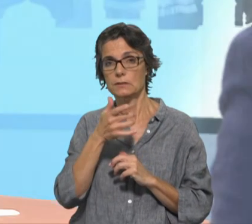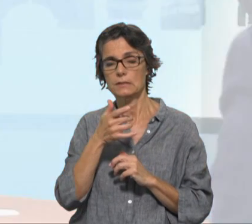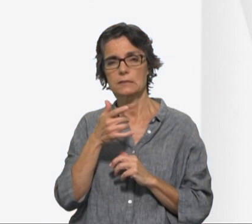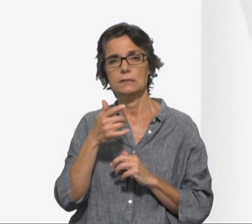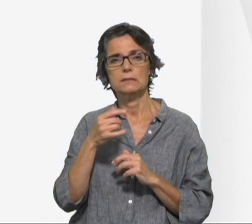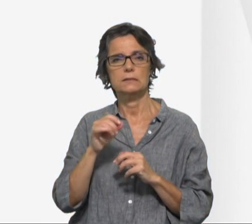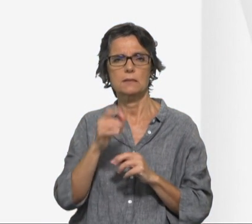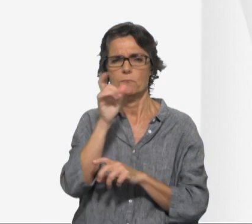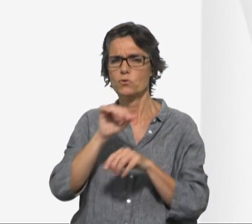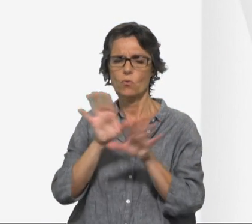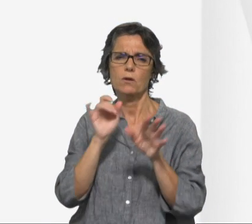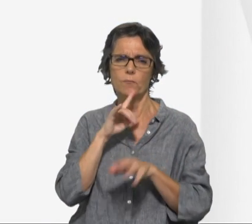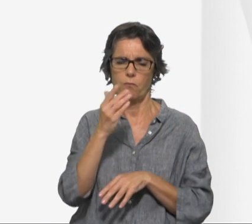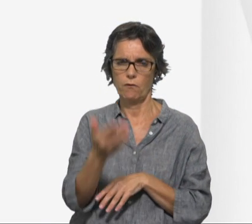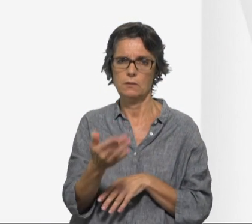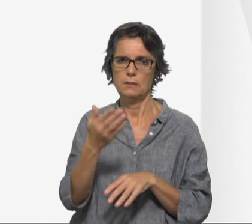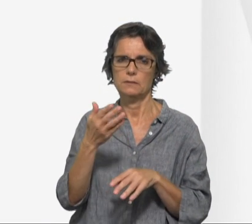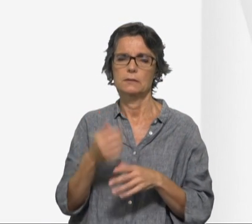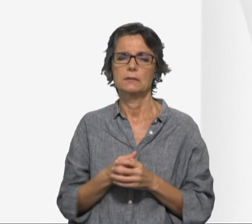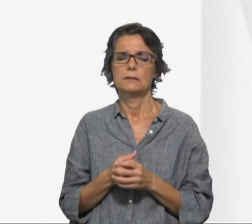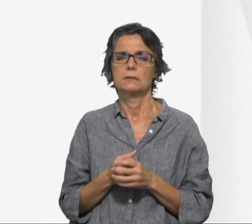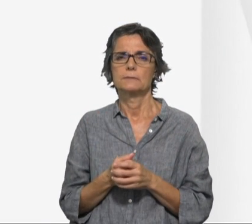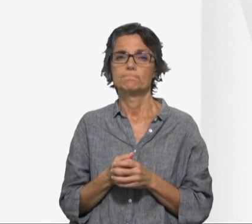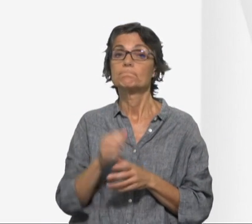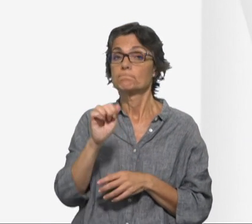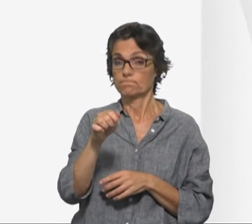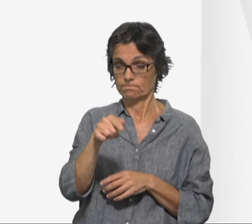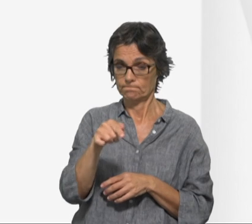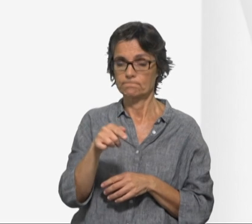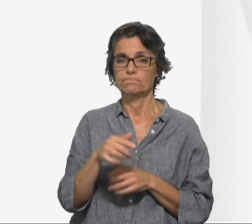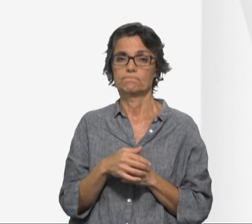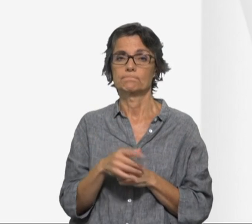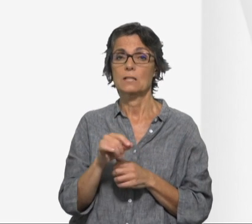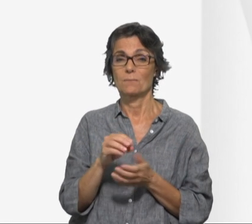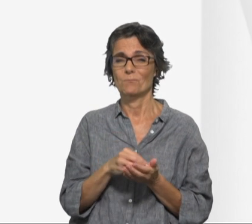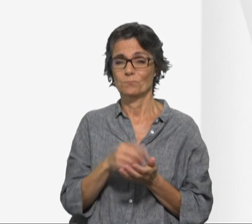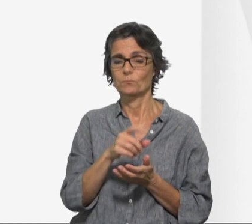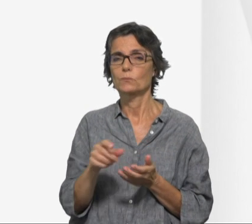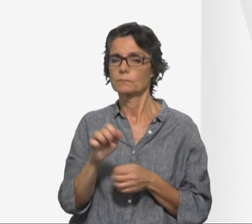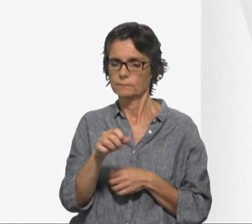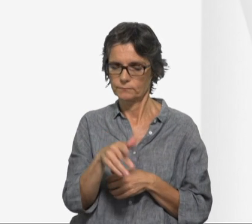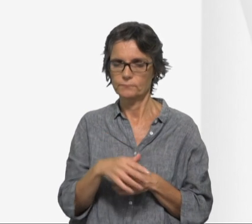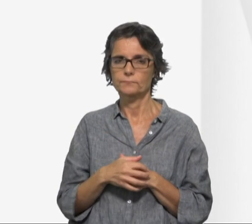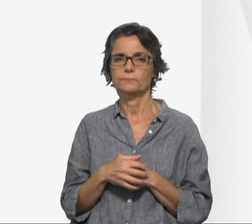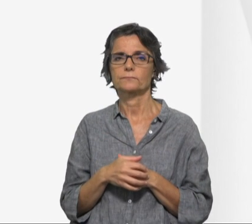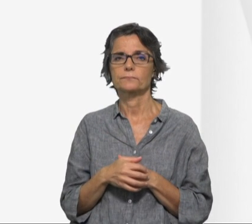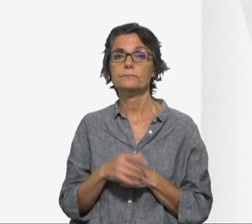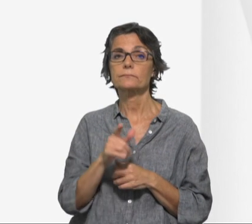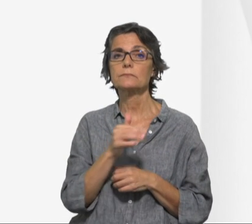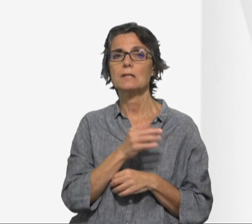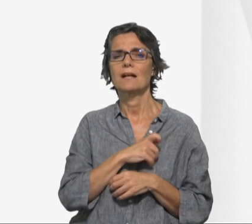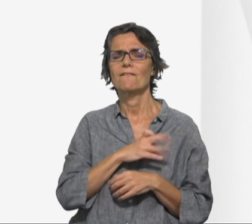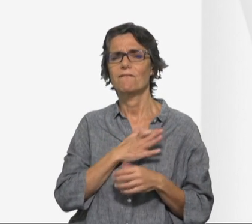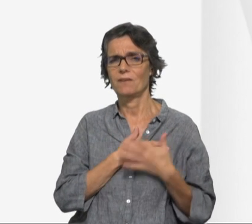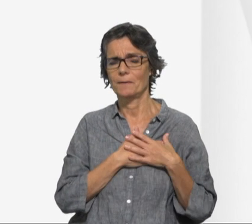de pessoas, aliás, como há pouco referia e isso é muito importante, Carlos, sobretudo os pobres. E vem dizer que a fé sem obras,